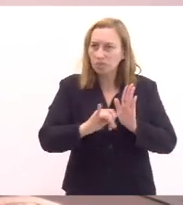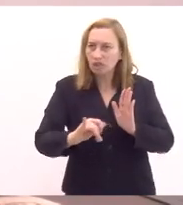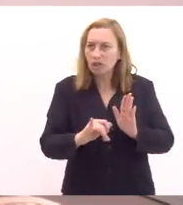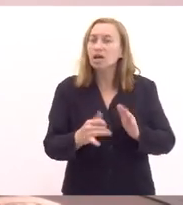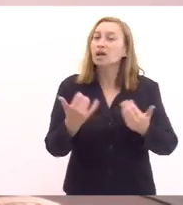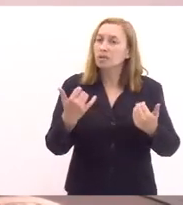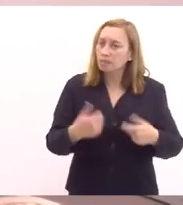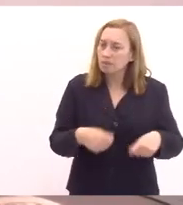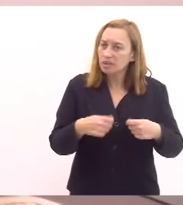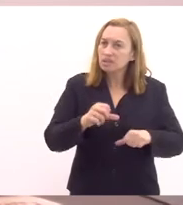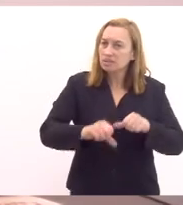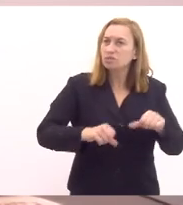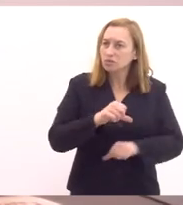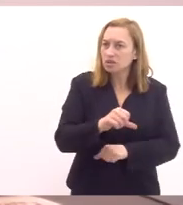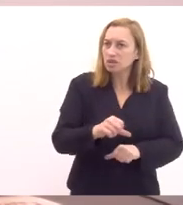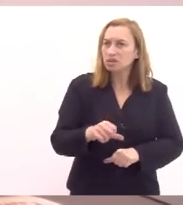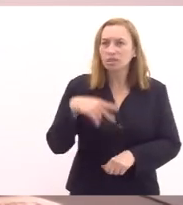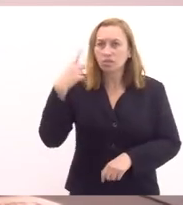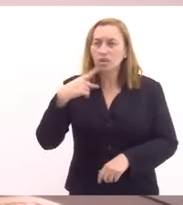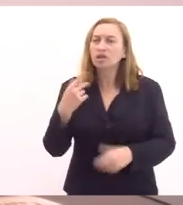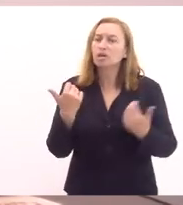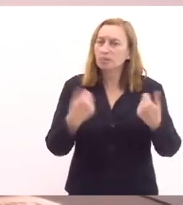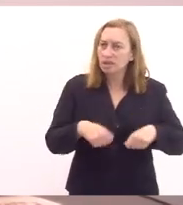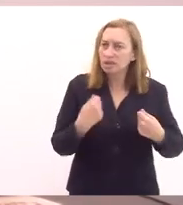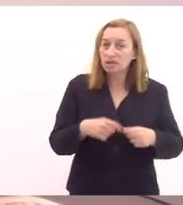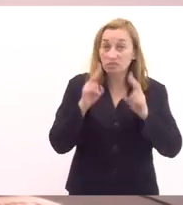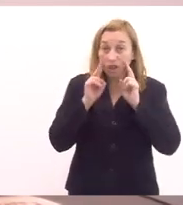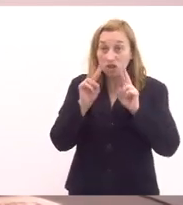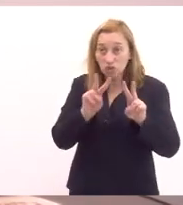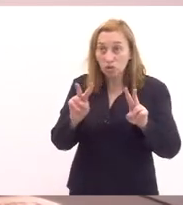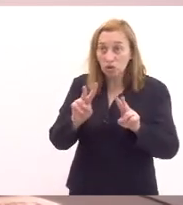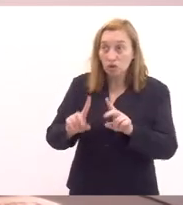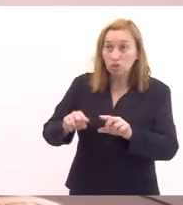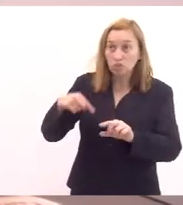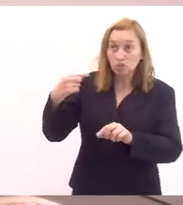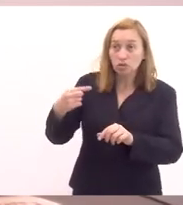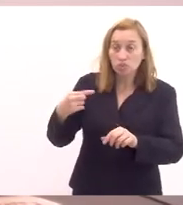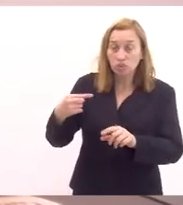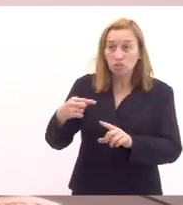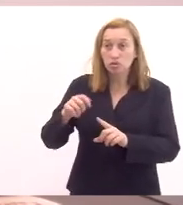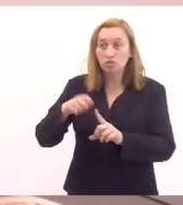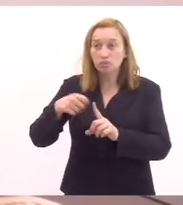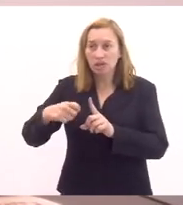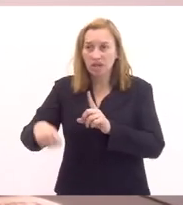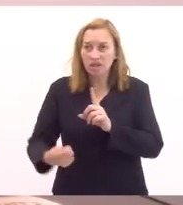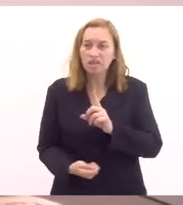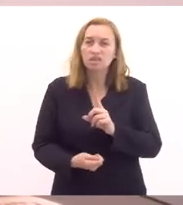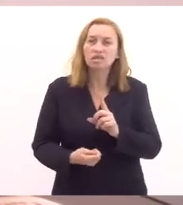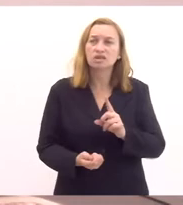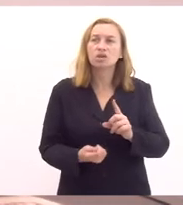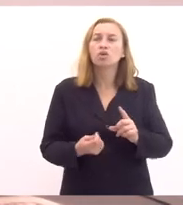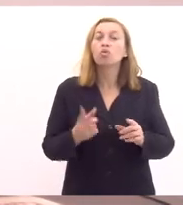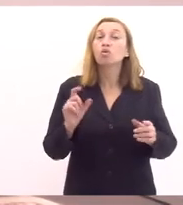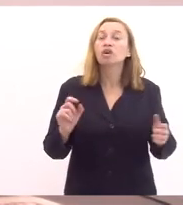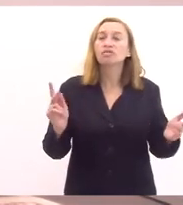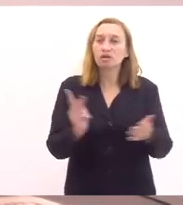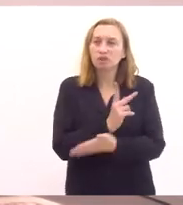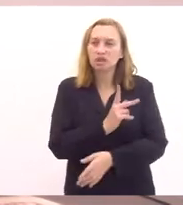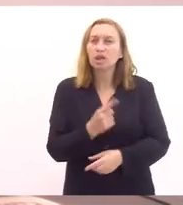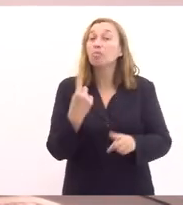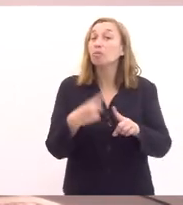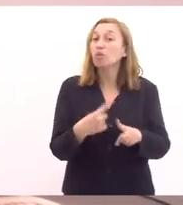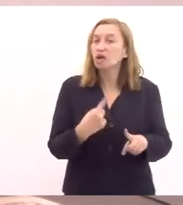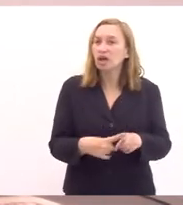Então existe uma mudança na política e a gente precisa ficar muito de olho nos próximos meses né na implicação que isso vai ter inclusive